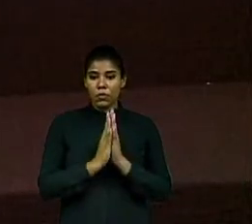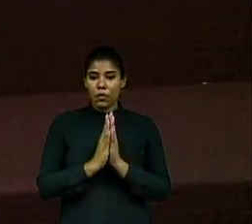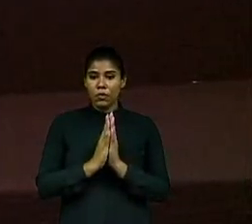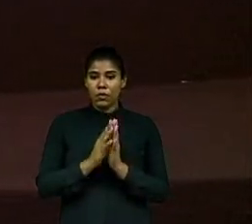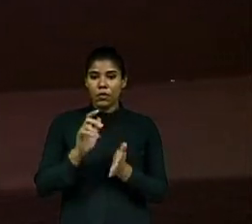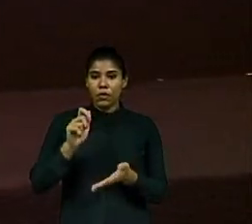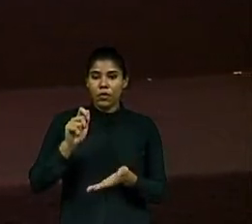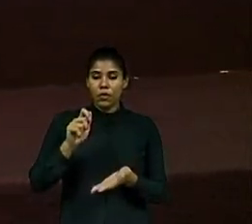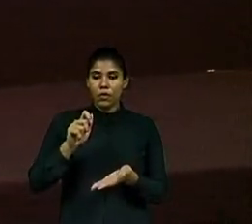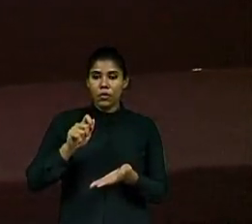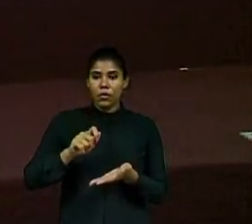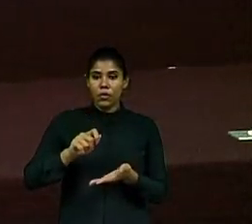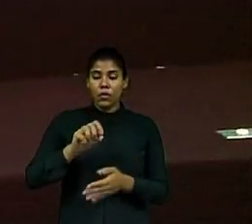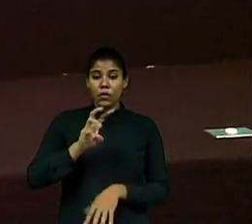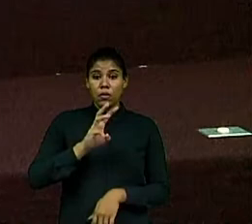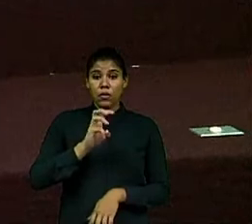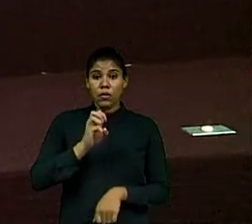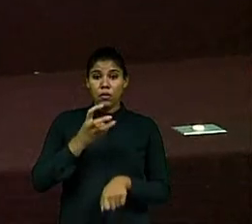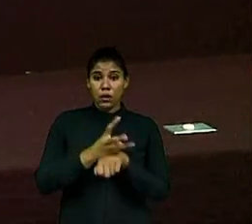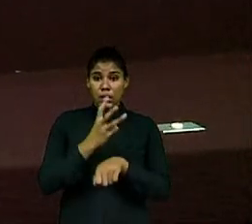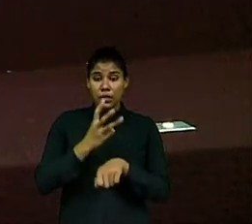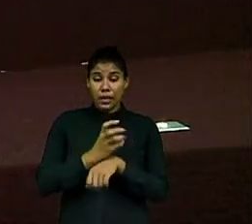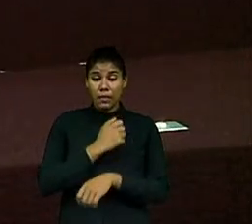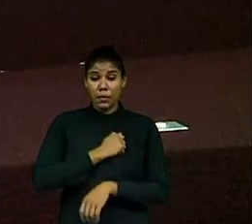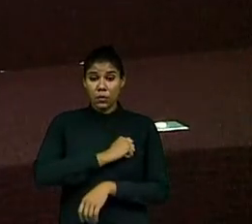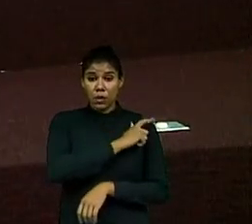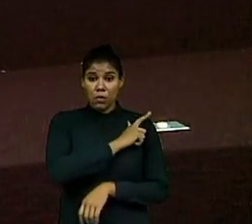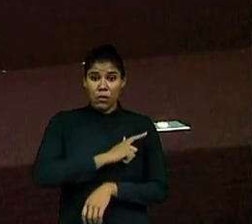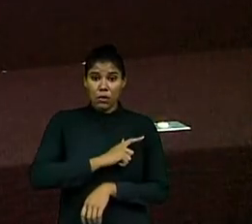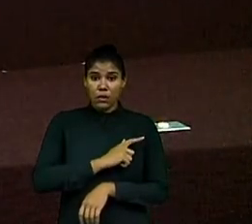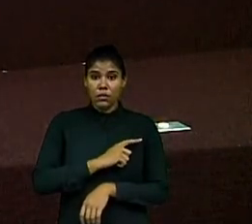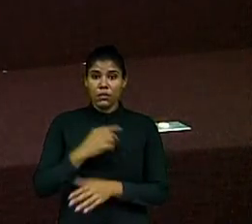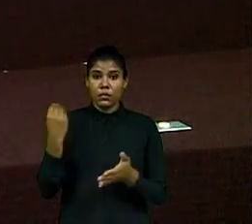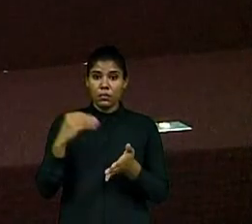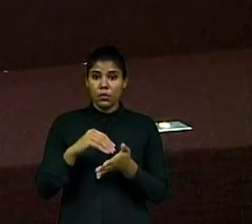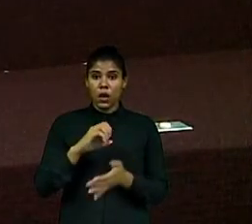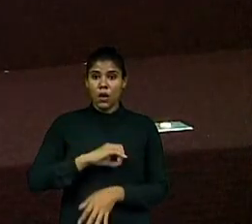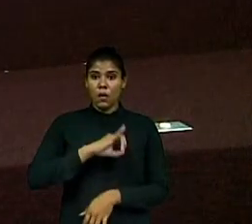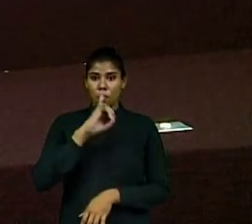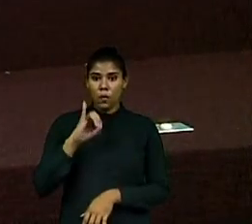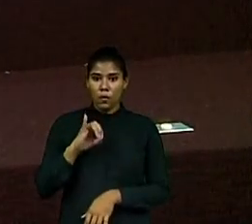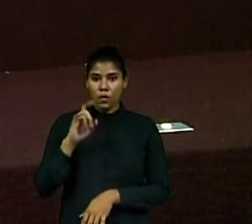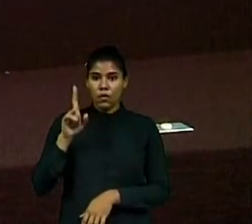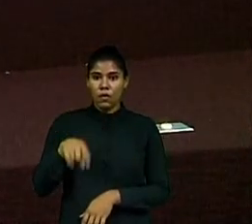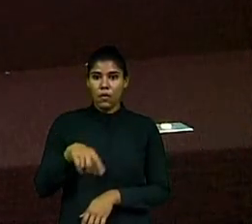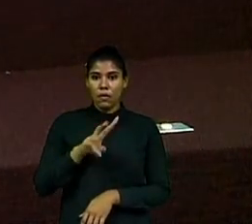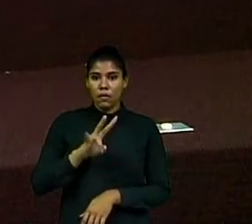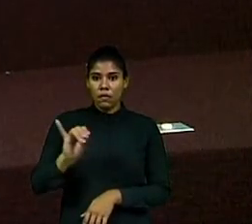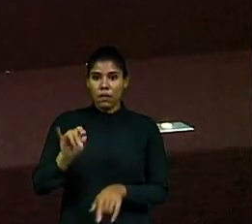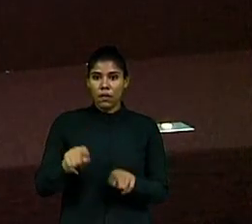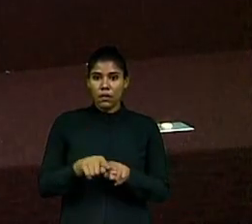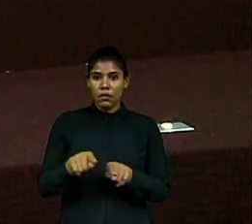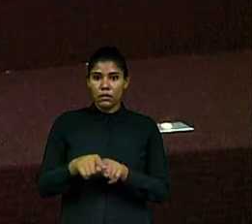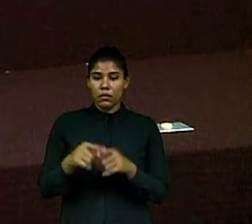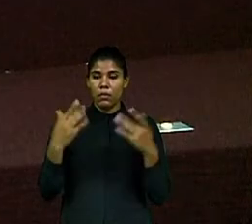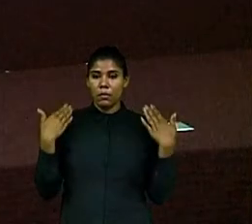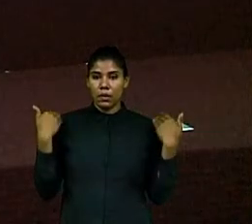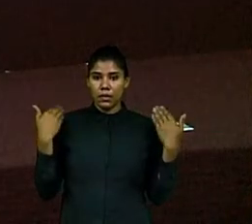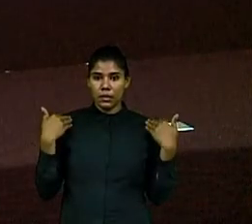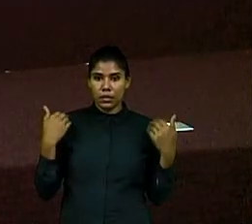WhatsApp do alcance e dá um oi certo esses alunos são os que vão também para o passeio Ok